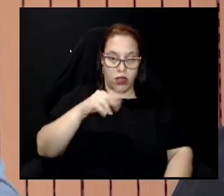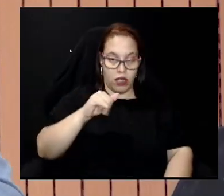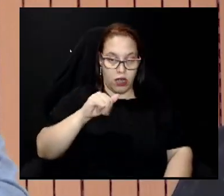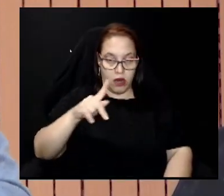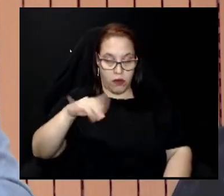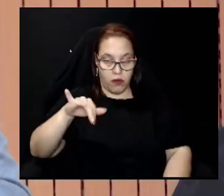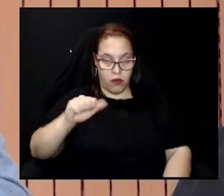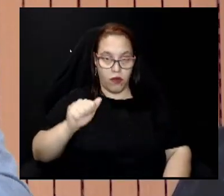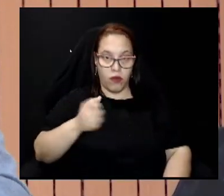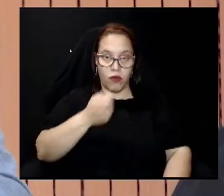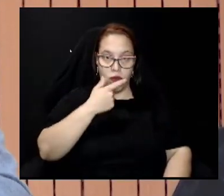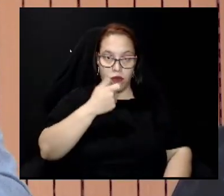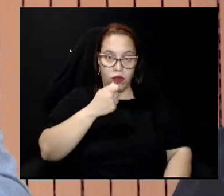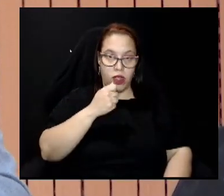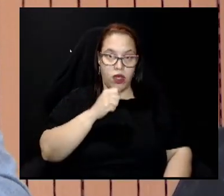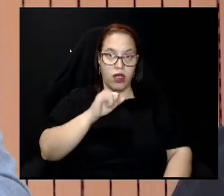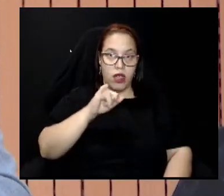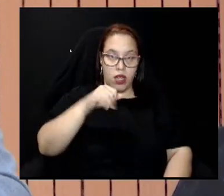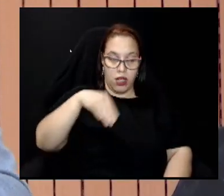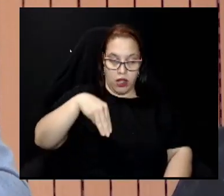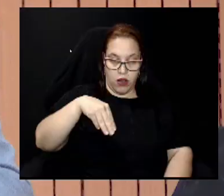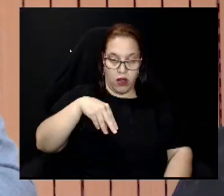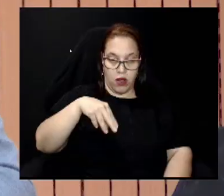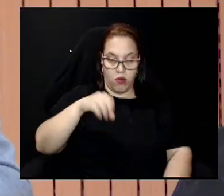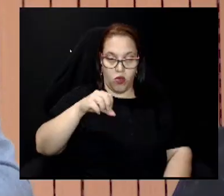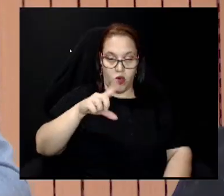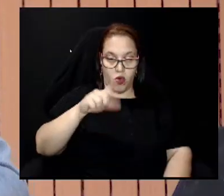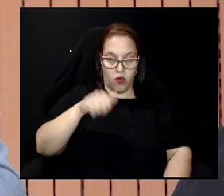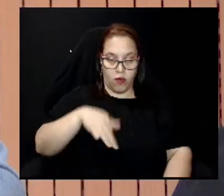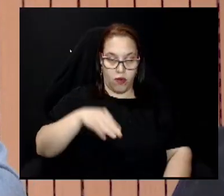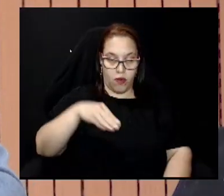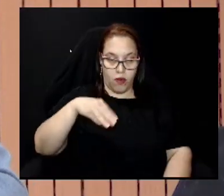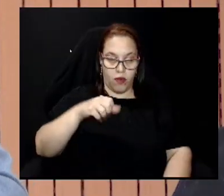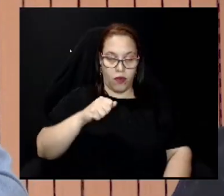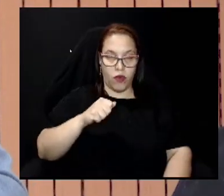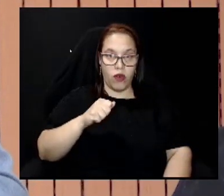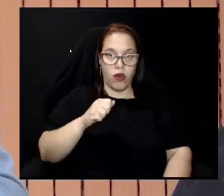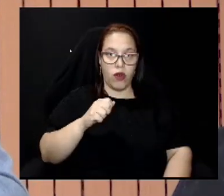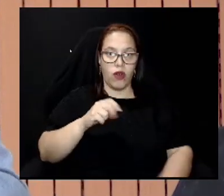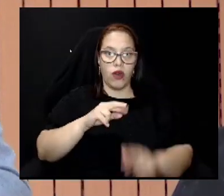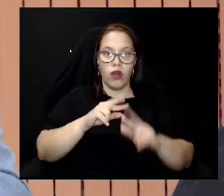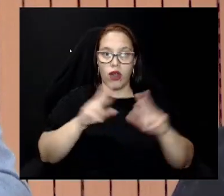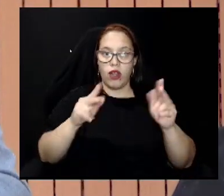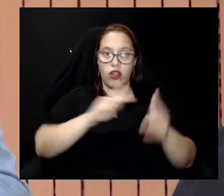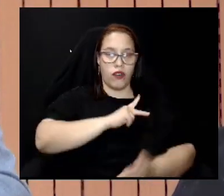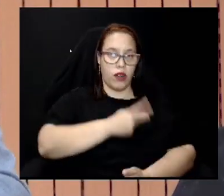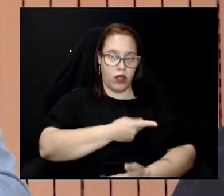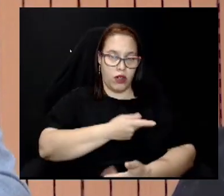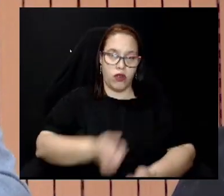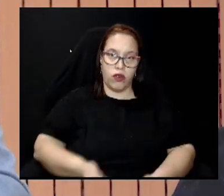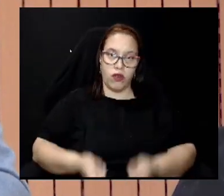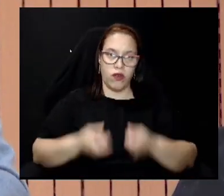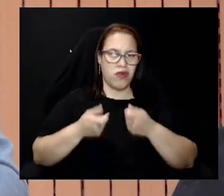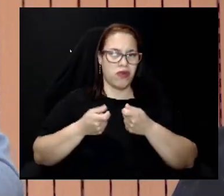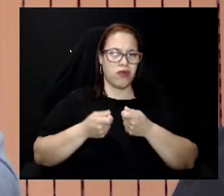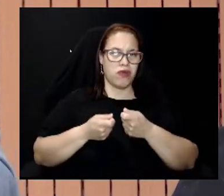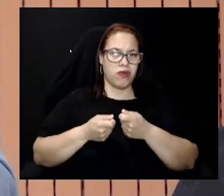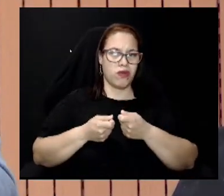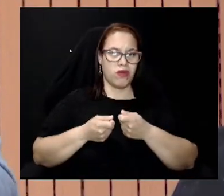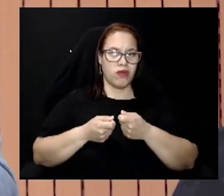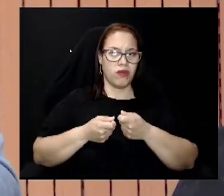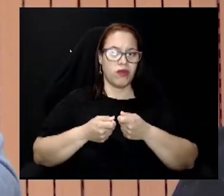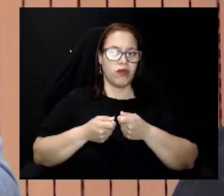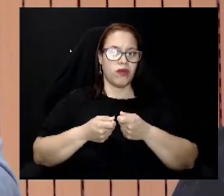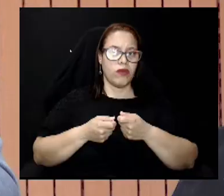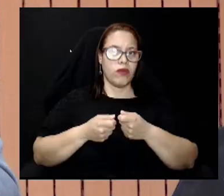nivolumab, que tem aplicabilidade, Paulo, em diversos cânceres, tá? E com uma forma